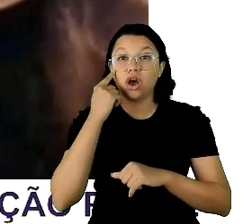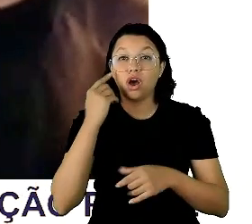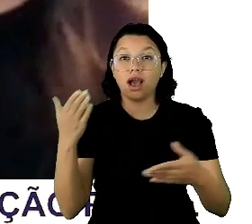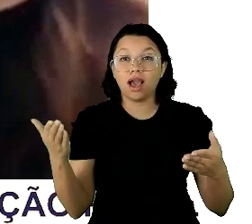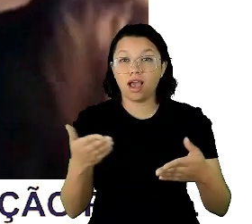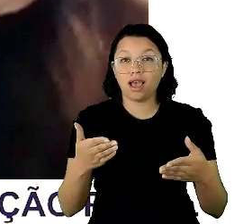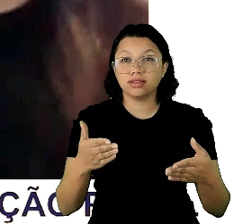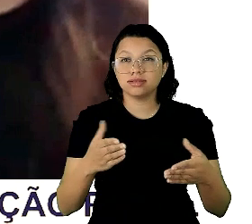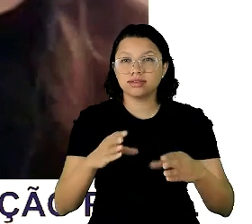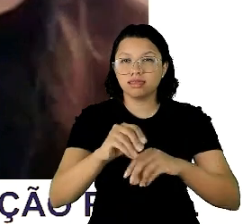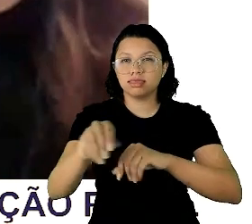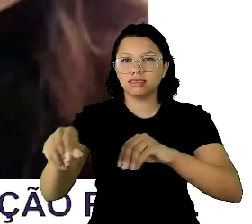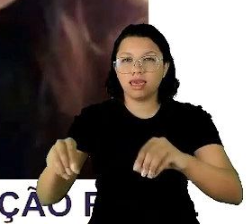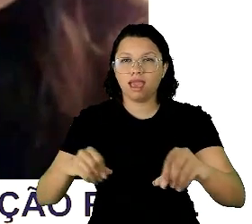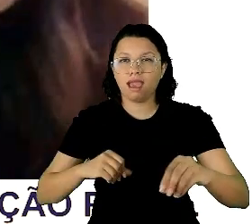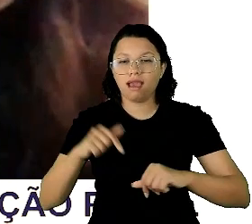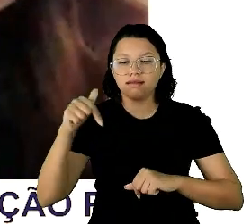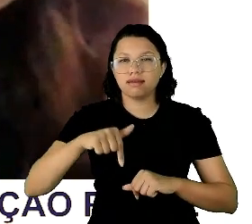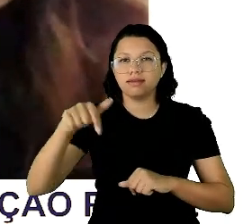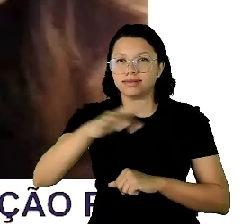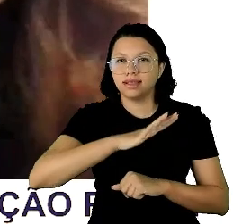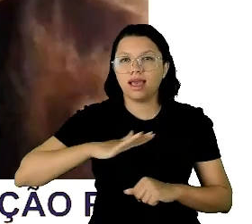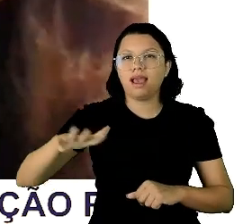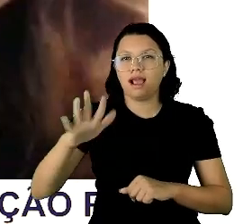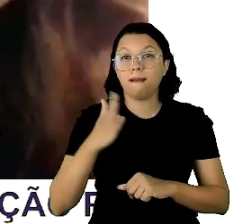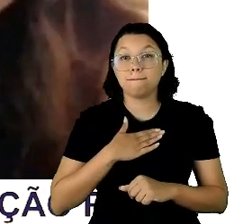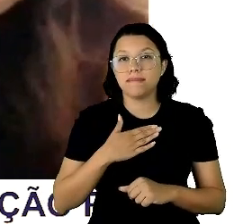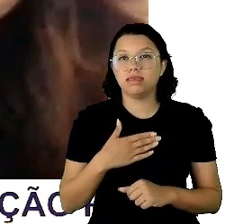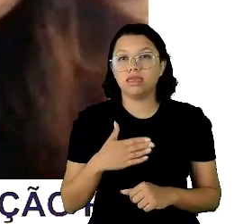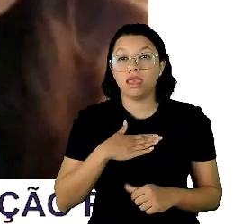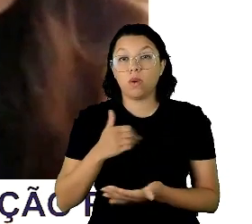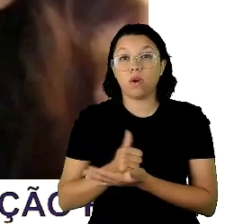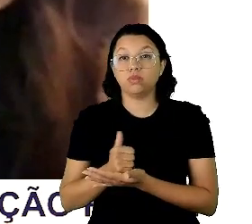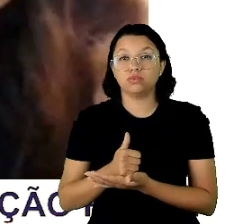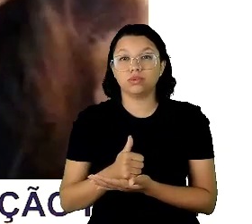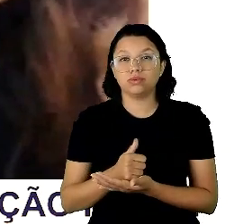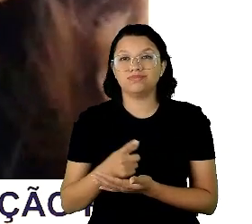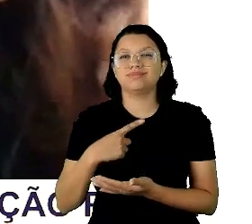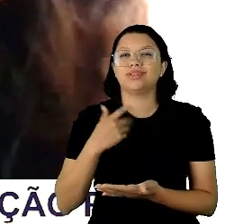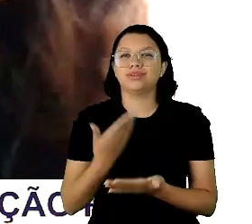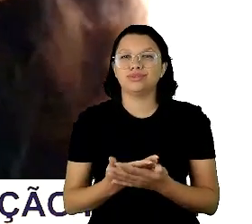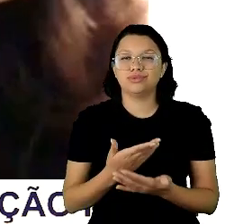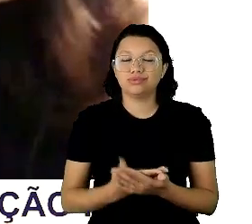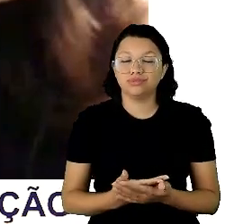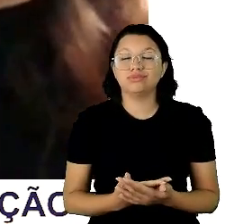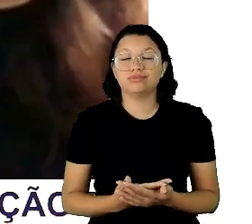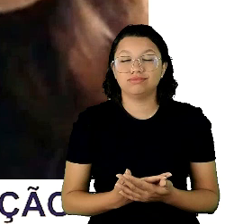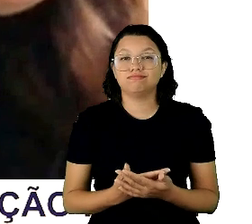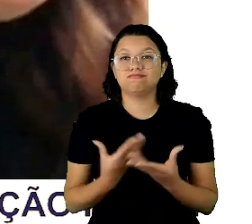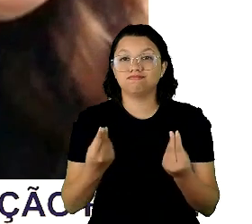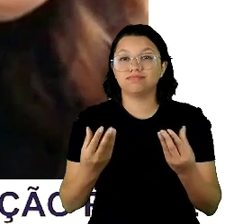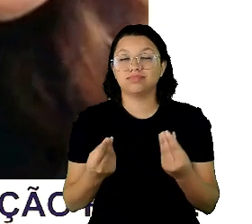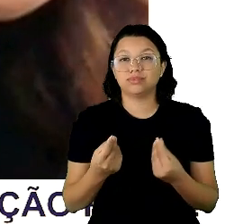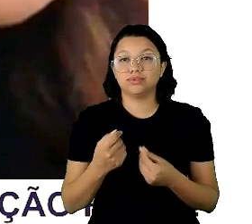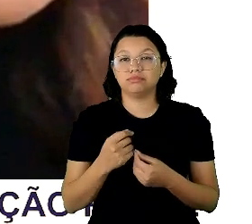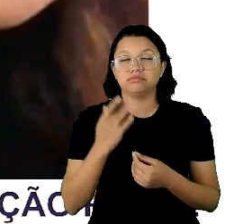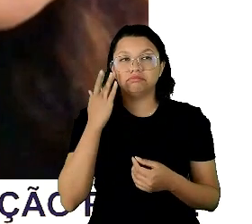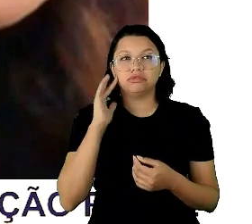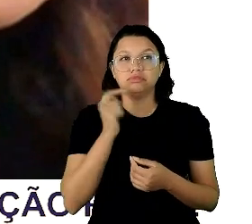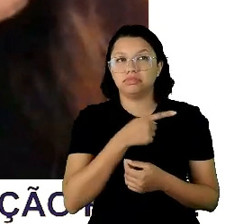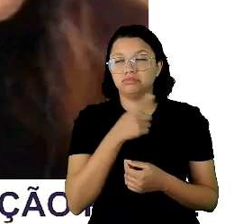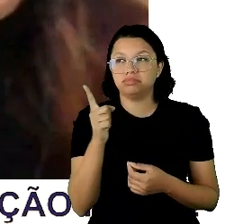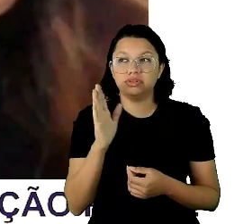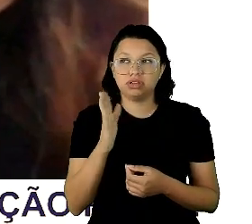é meu, eu dominei, né? Tem estudos super interessantes, não sei se todo mundo já leu e